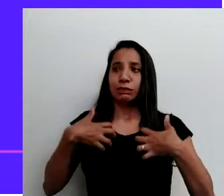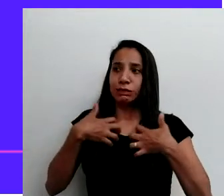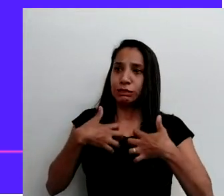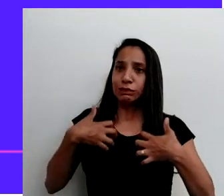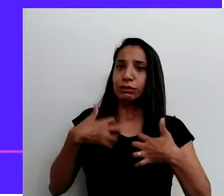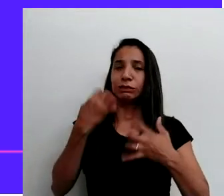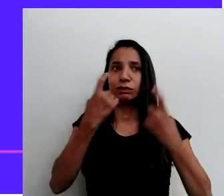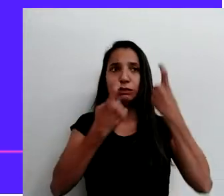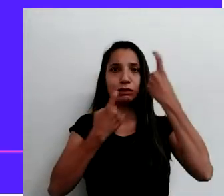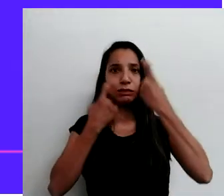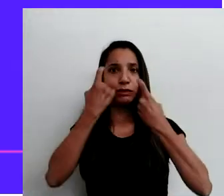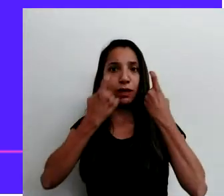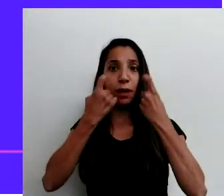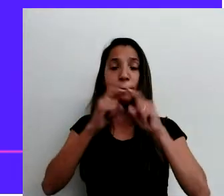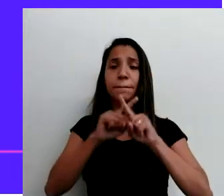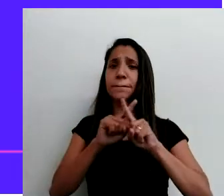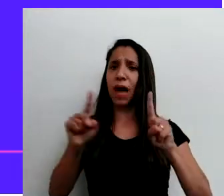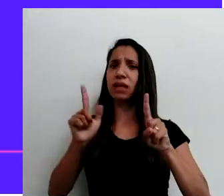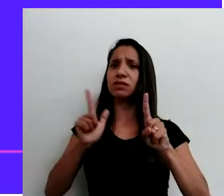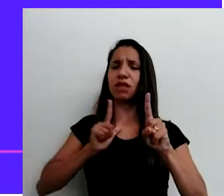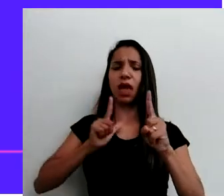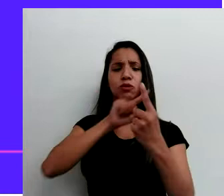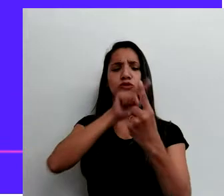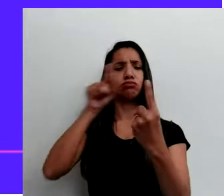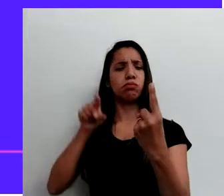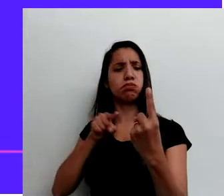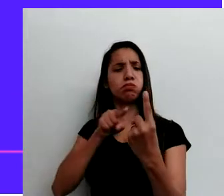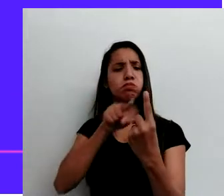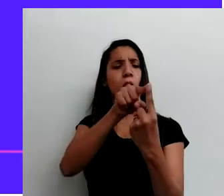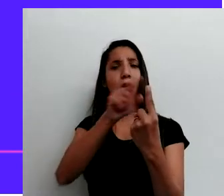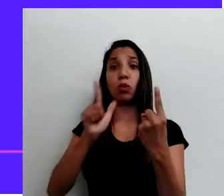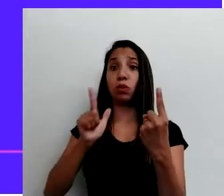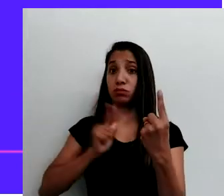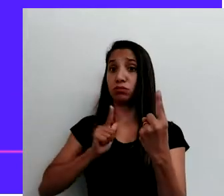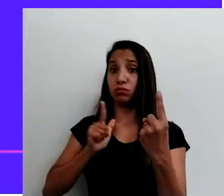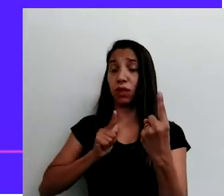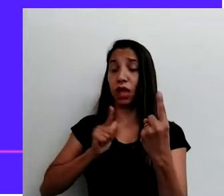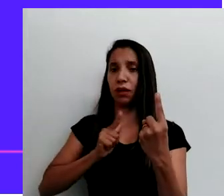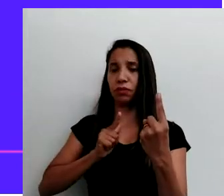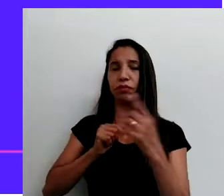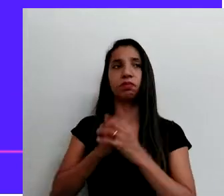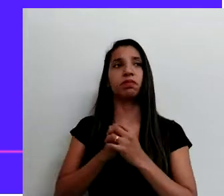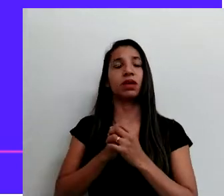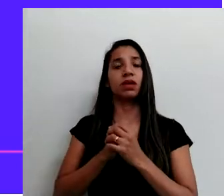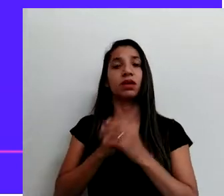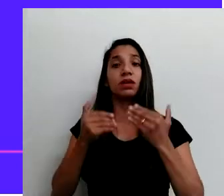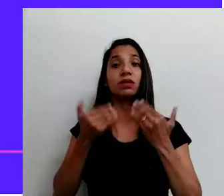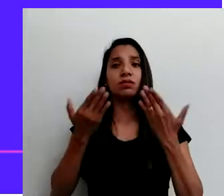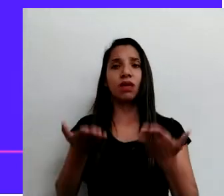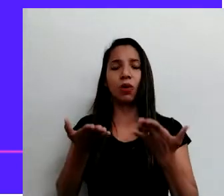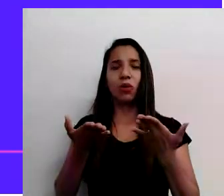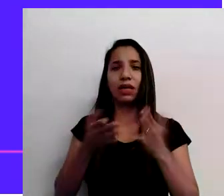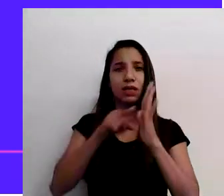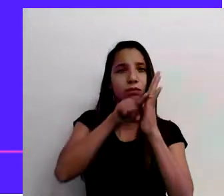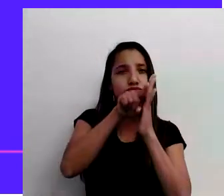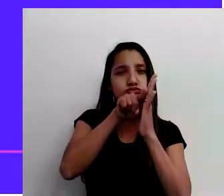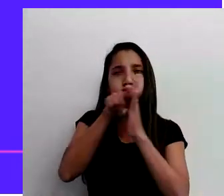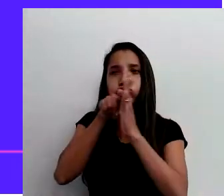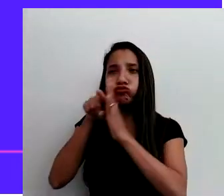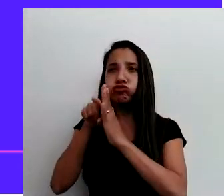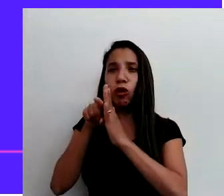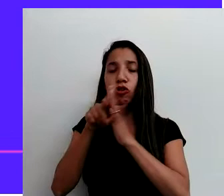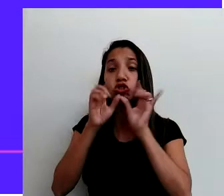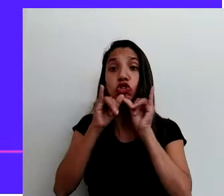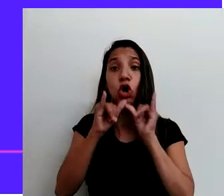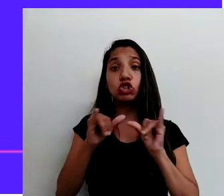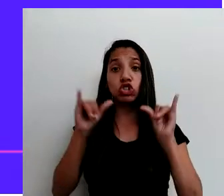muito relevante trazer aqui, considero muito relevante, que é a cobertura de desigualdades, ela não pode ser só noticiar, né, como a gente